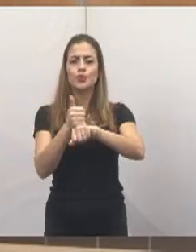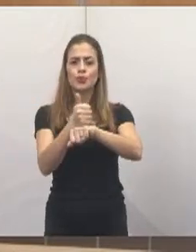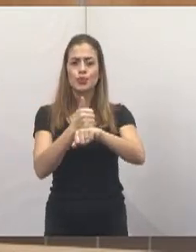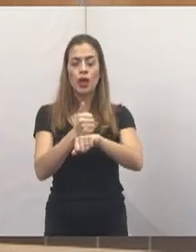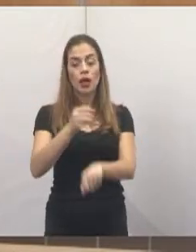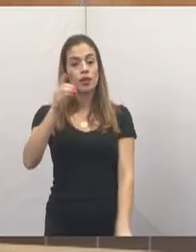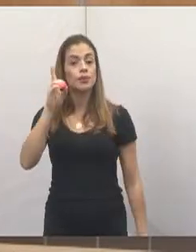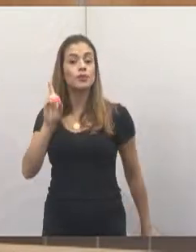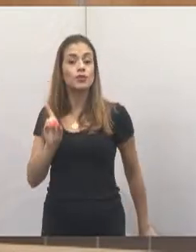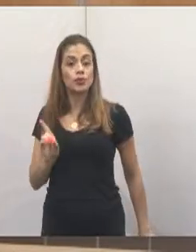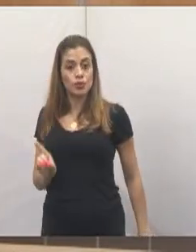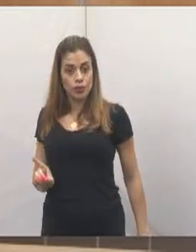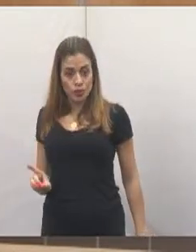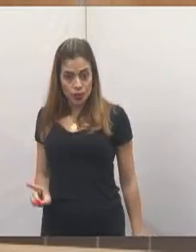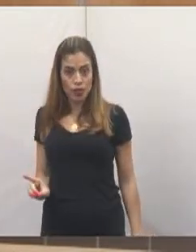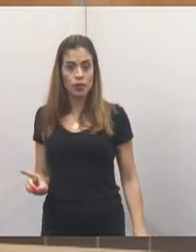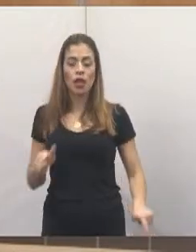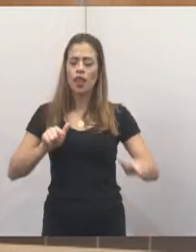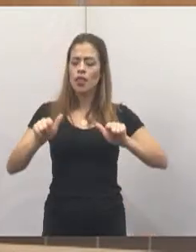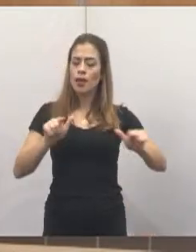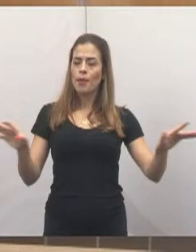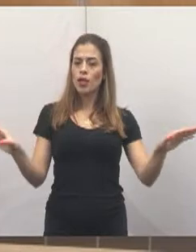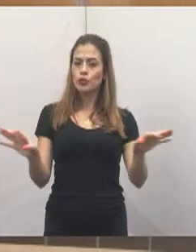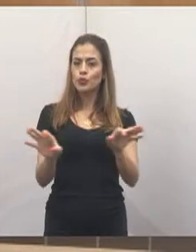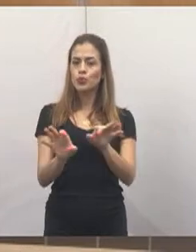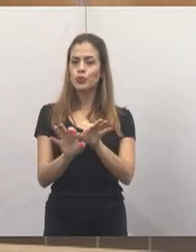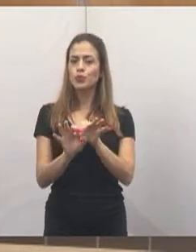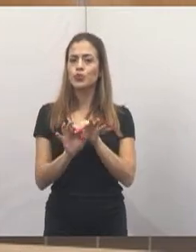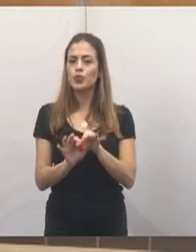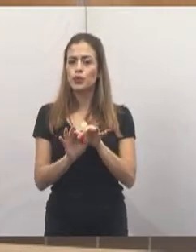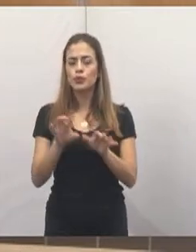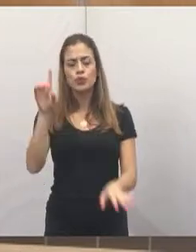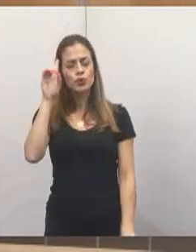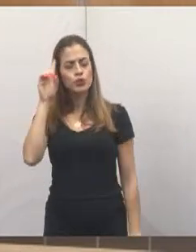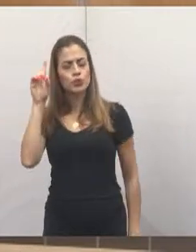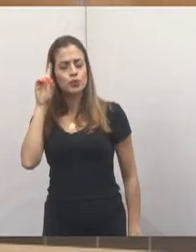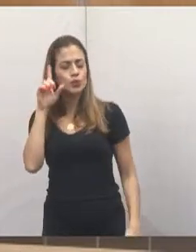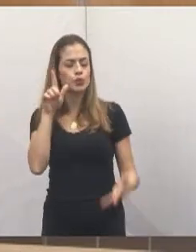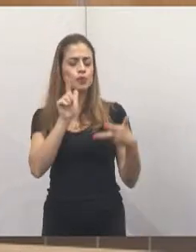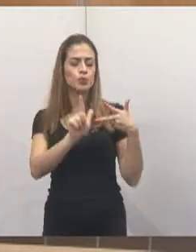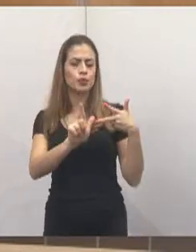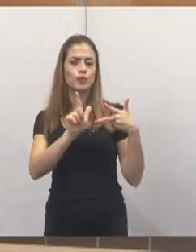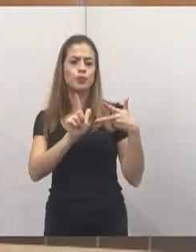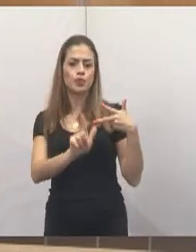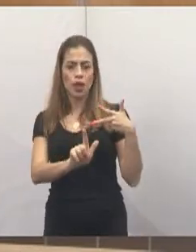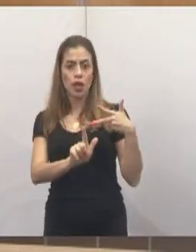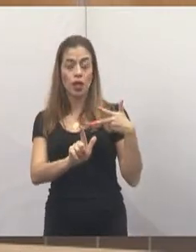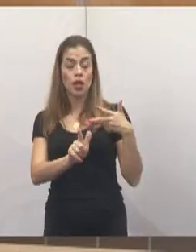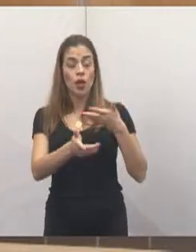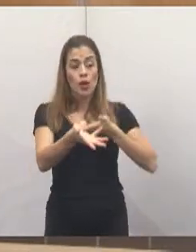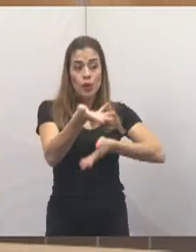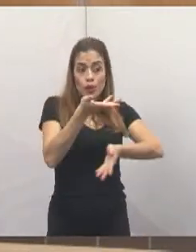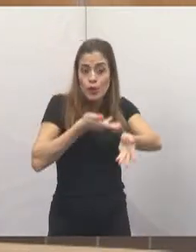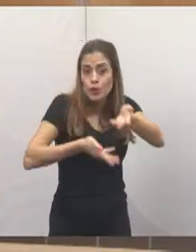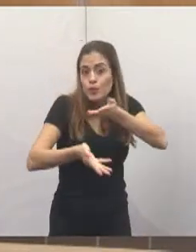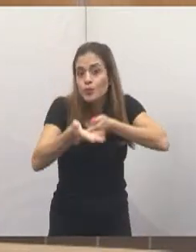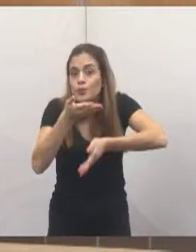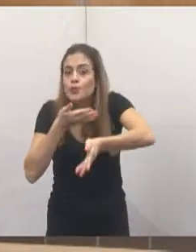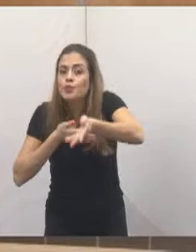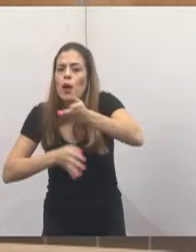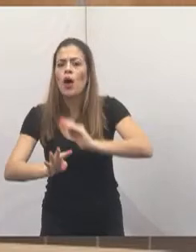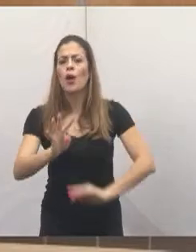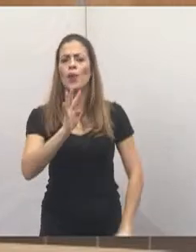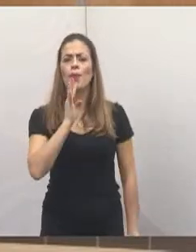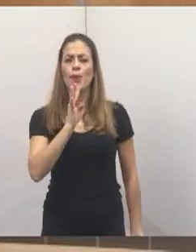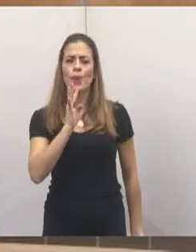de direito que trabalham em conjunto conosco no dia a dia do Poder Legislativo, compartilhando o seu